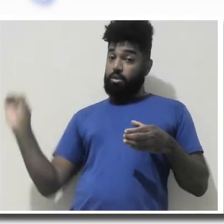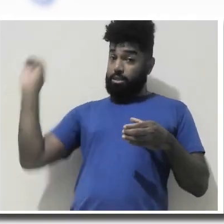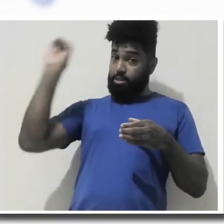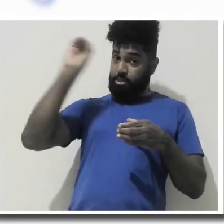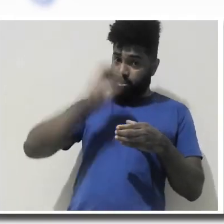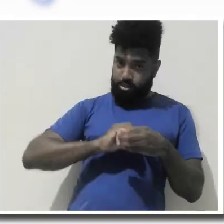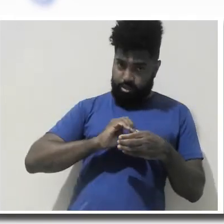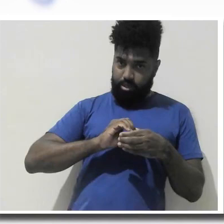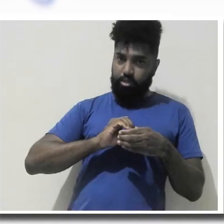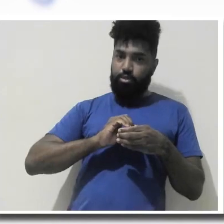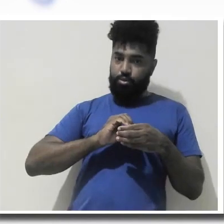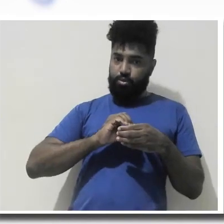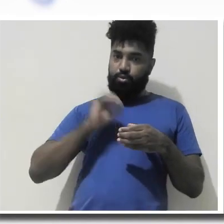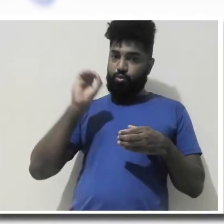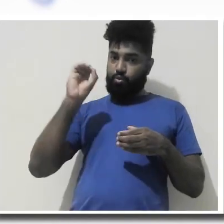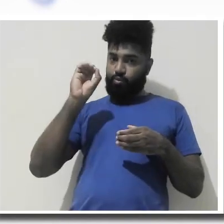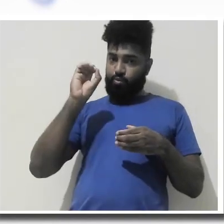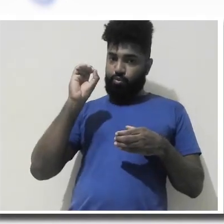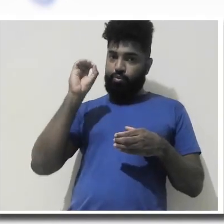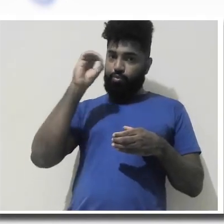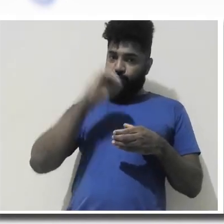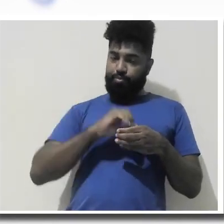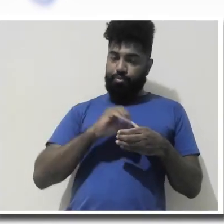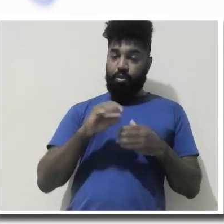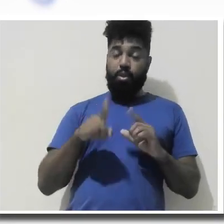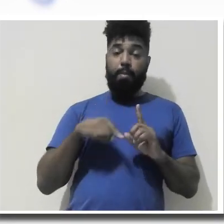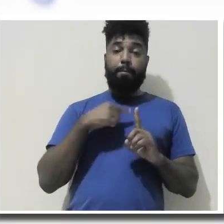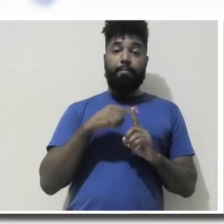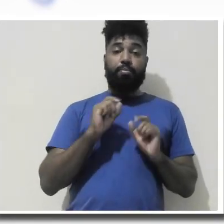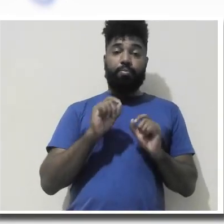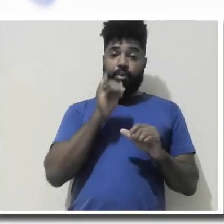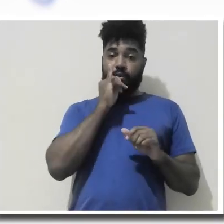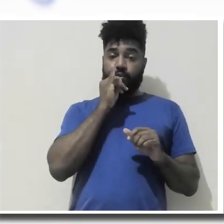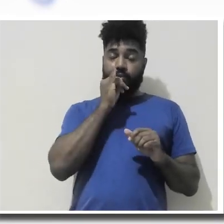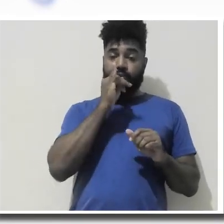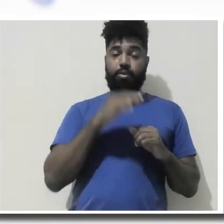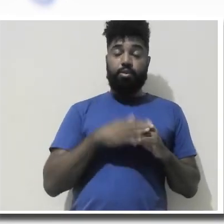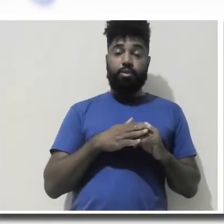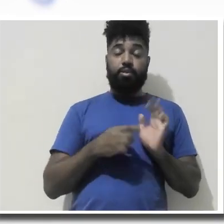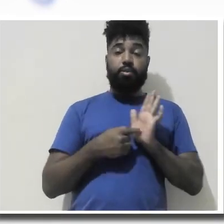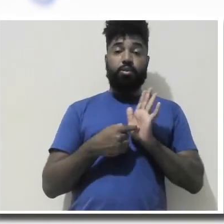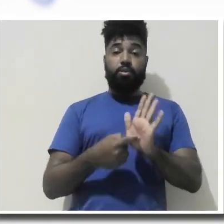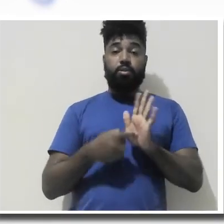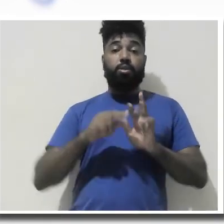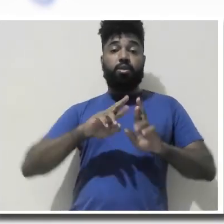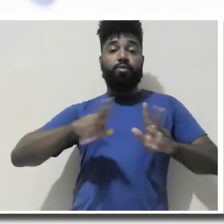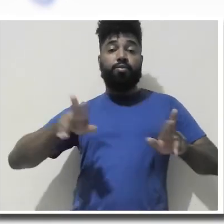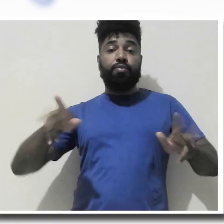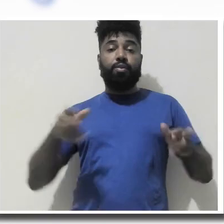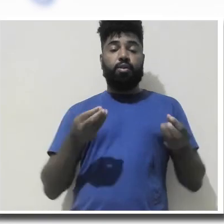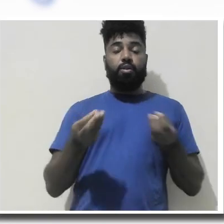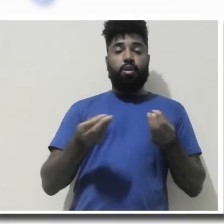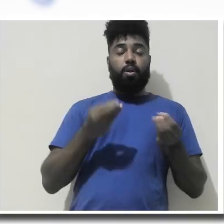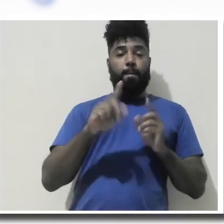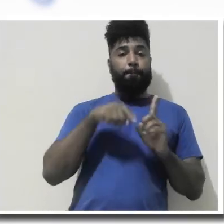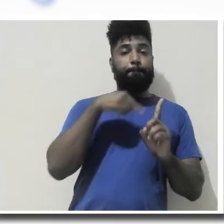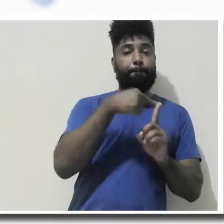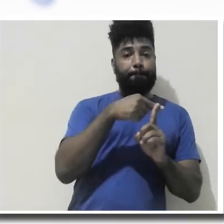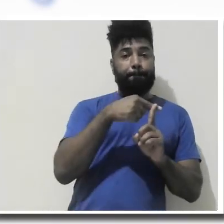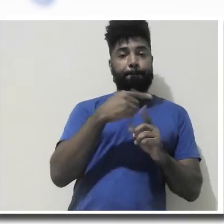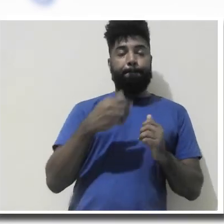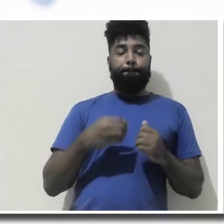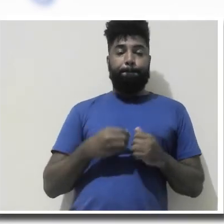incluindo o zero. Porém, se eu representar de outra forma, colocando o